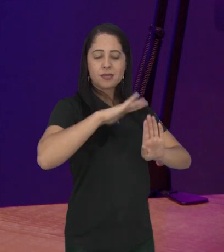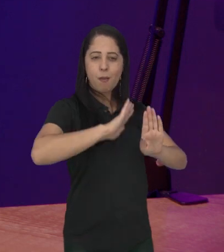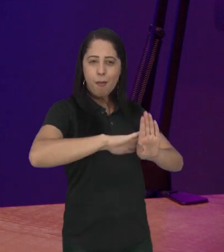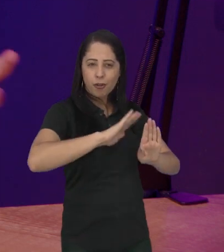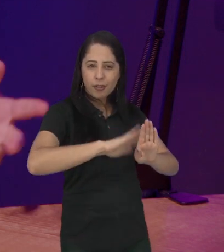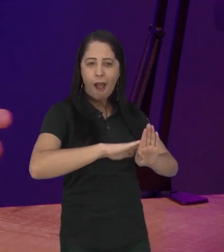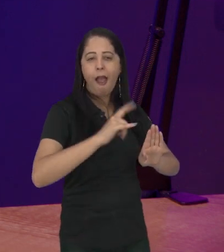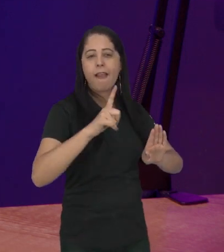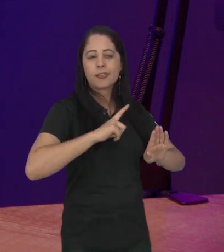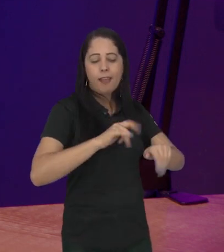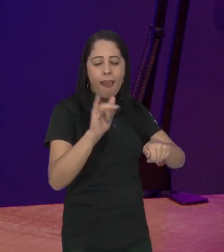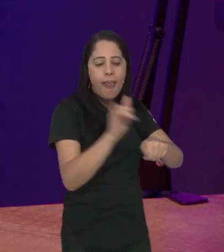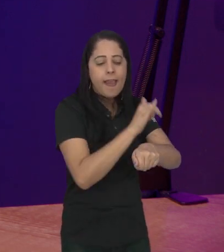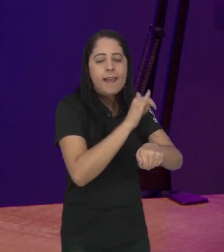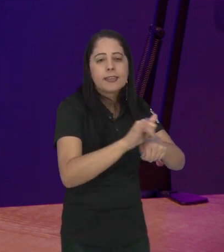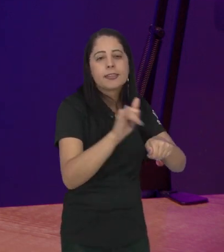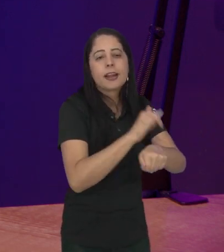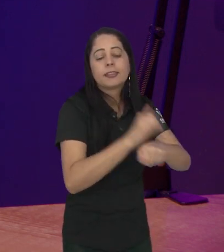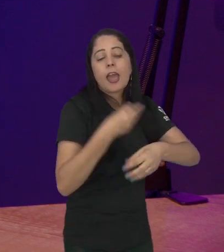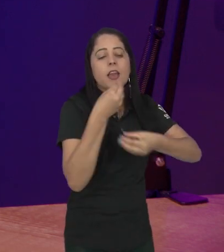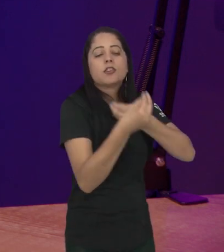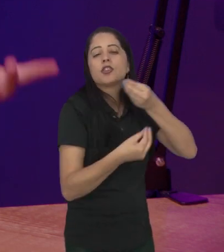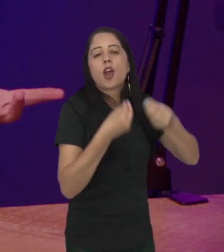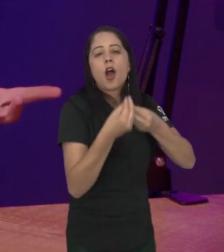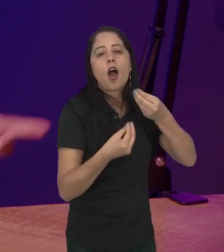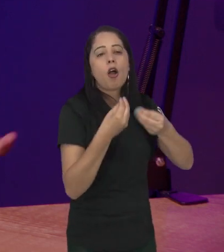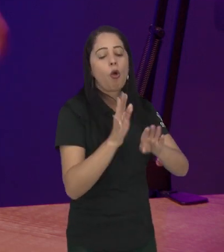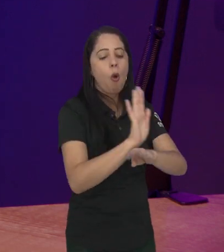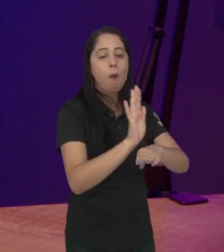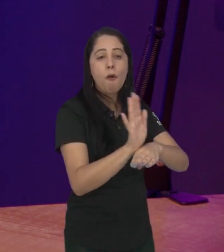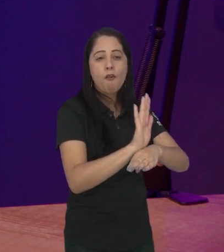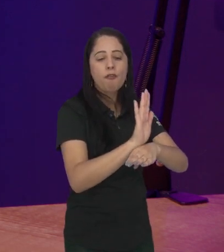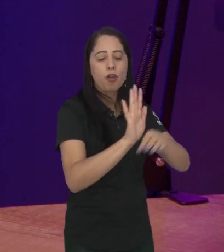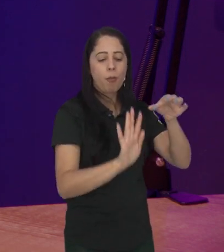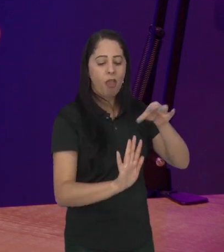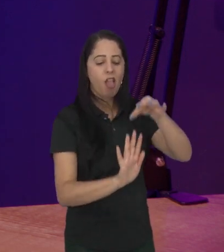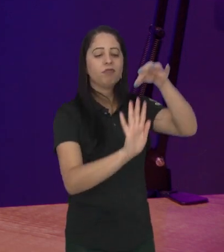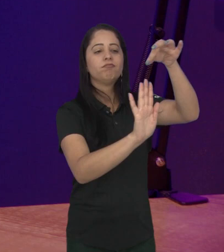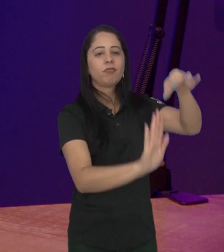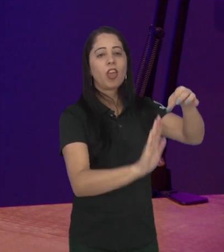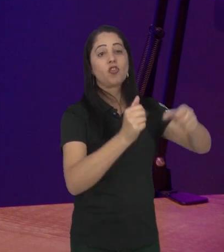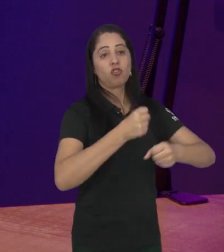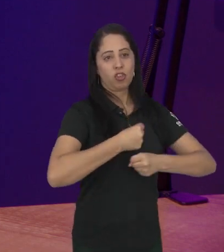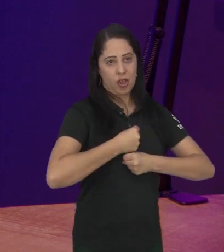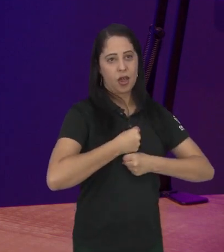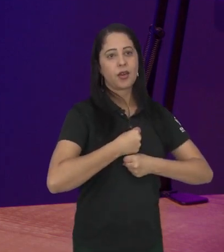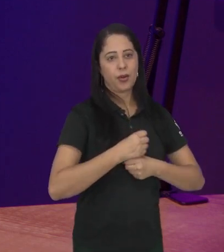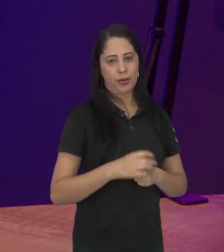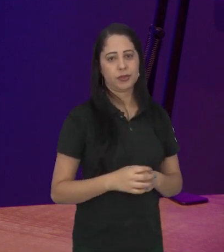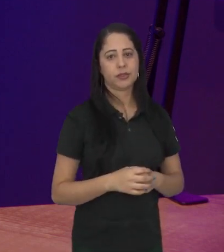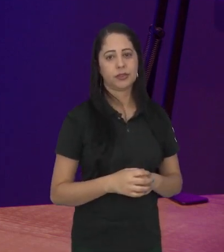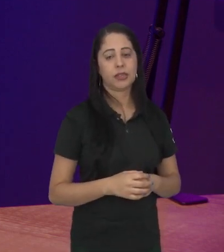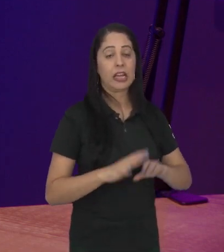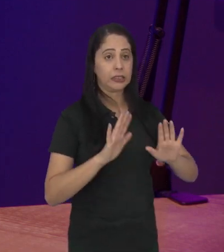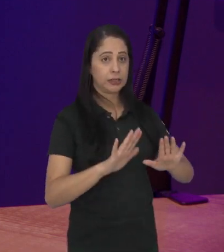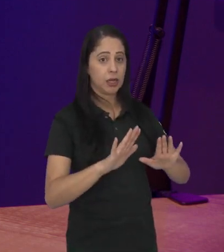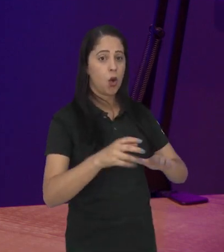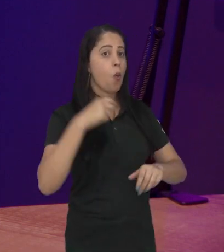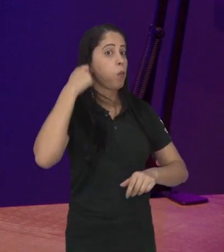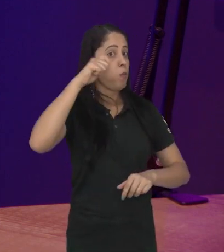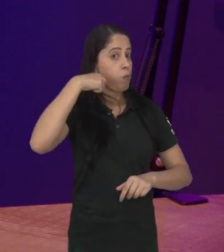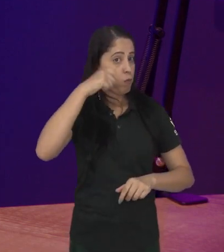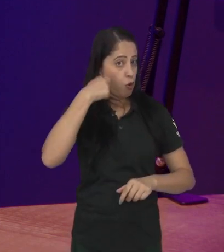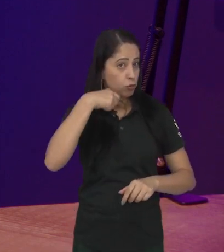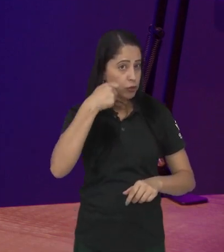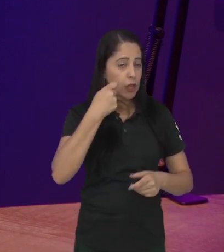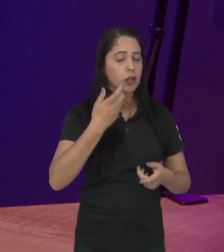levar o assunto para a televisão e discutir saúde mental nos Estados Unidos. E não que não seja um assunto importante, mas isso é feito de forma proposital. Então, os